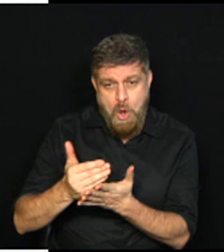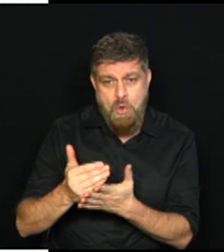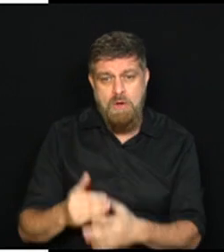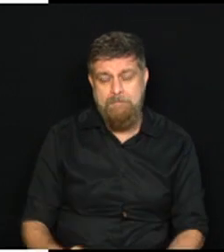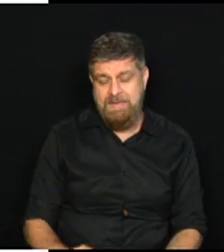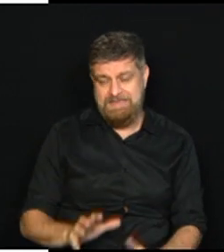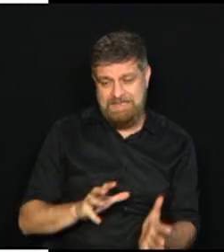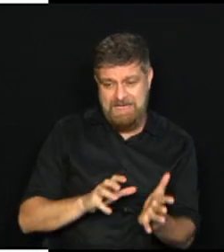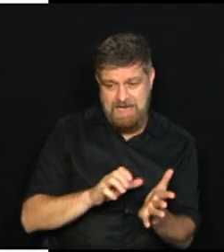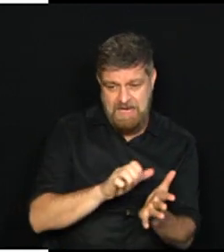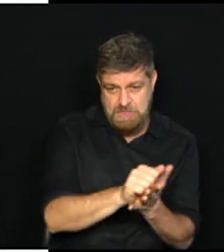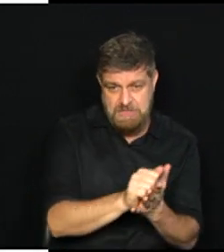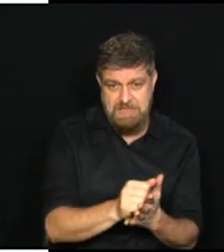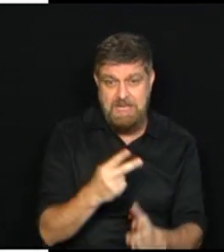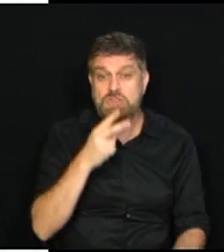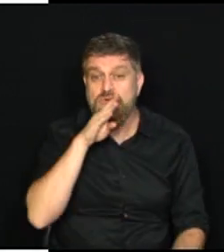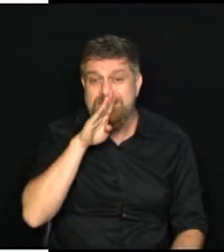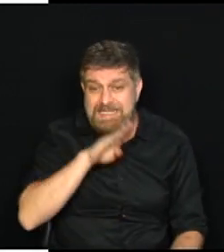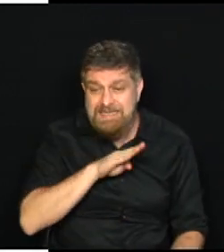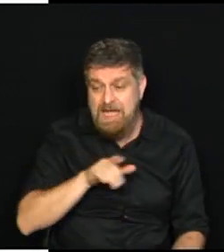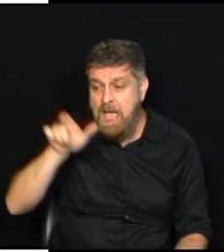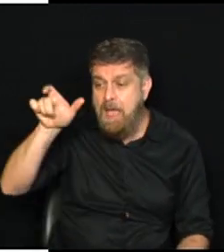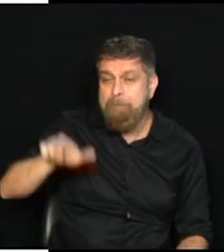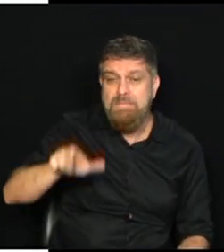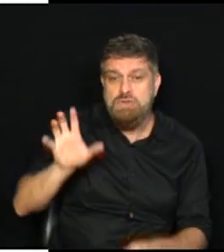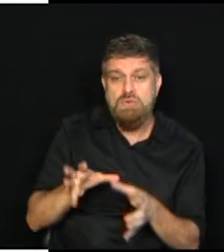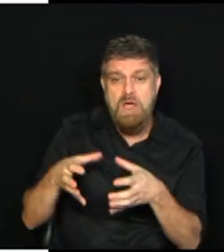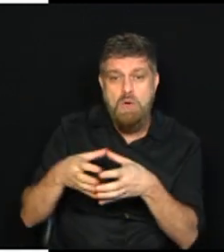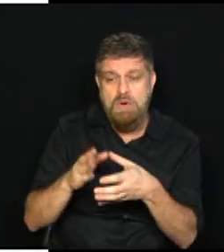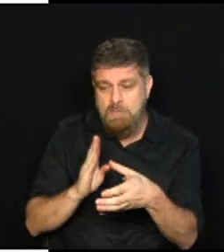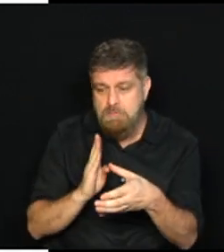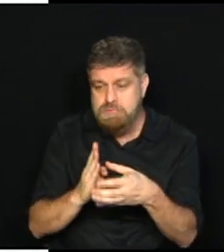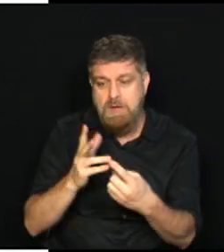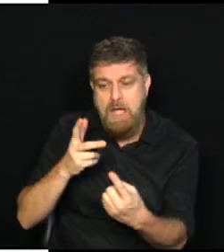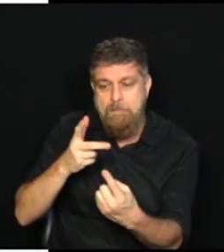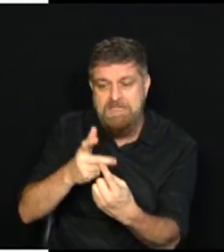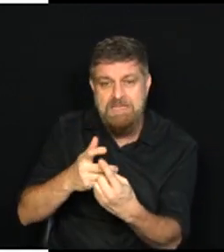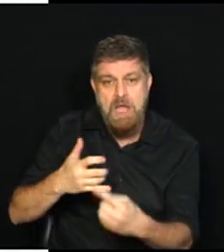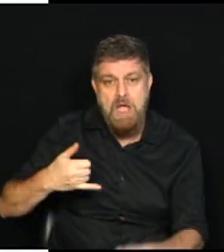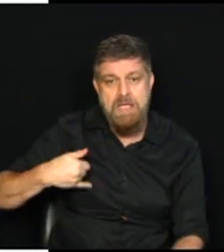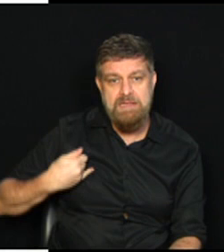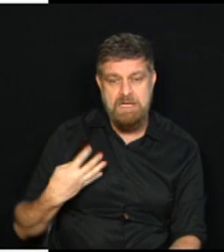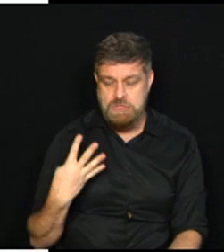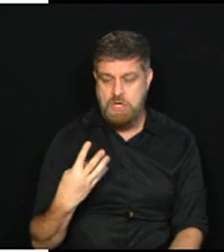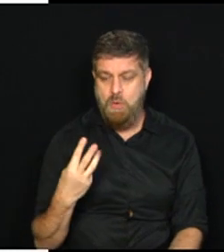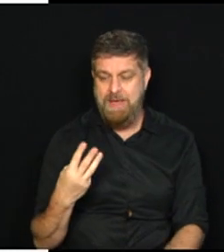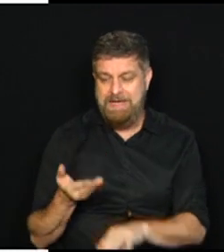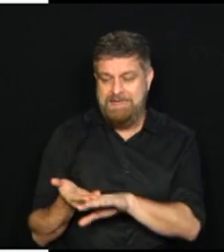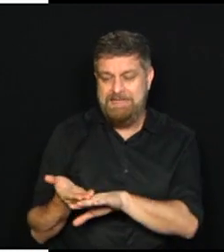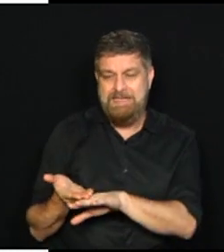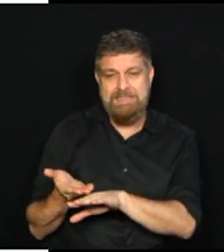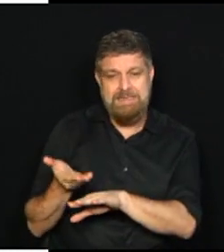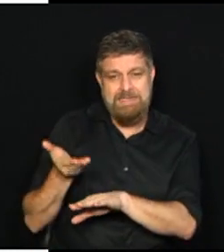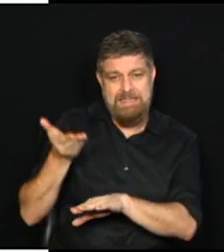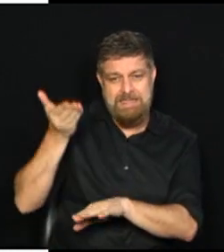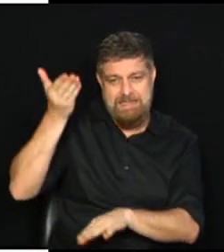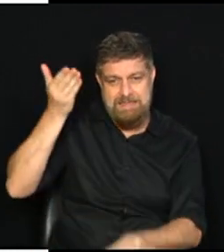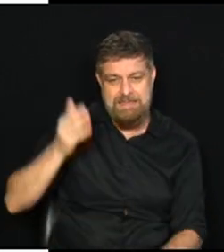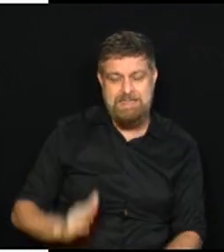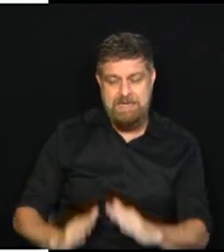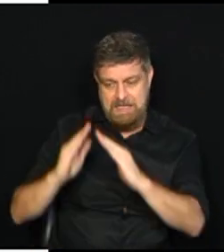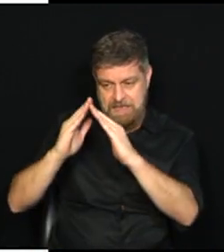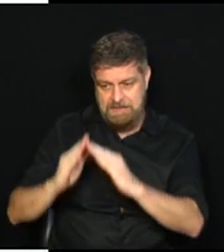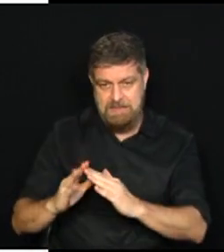21/6/2021, a partir das 14 horas, a gente começa pessoas a partir de 43 anos de idade, moradoras de Campinas.